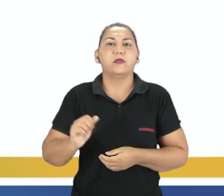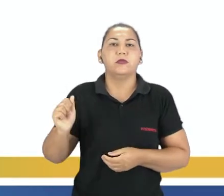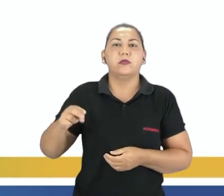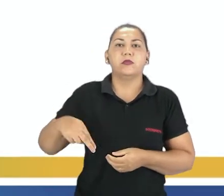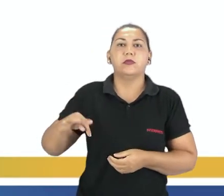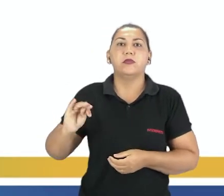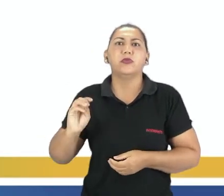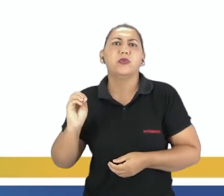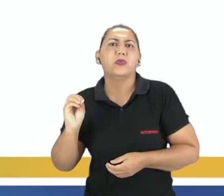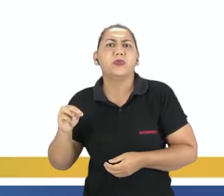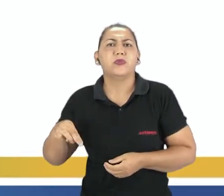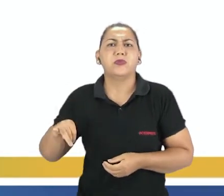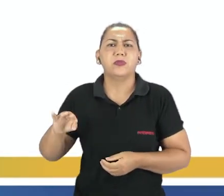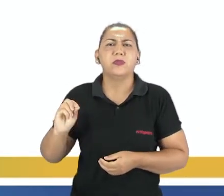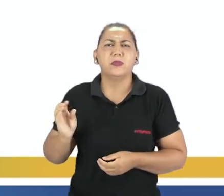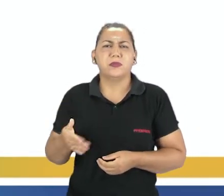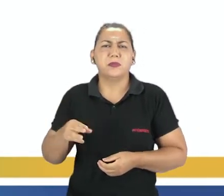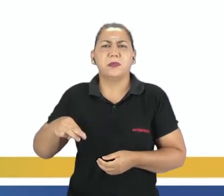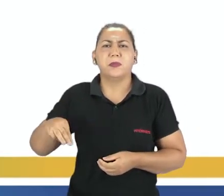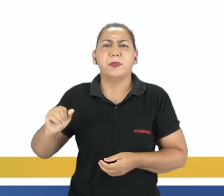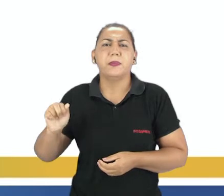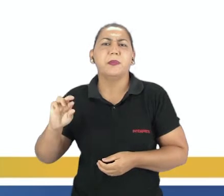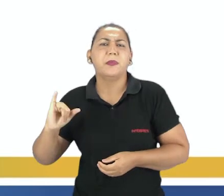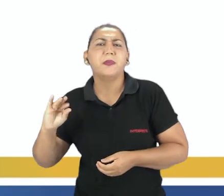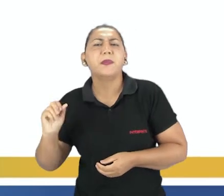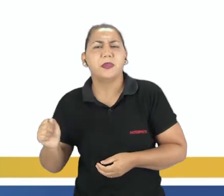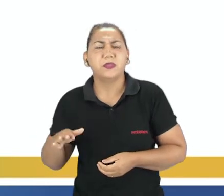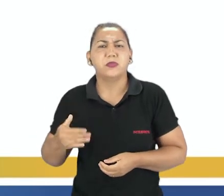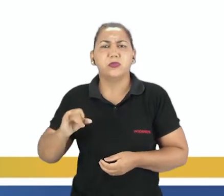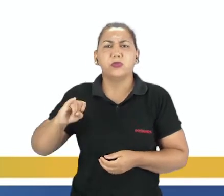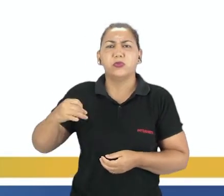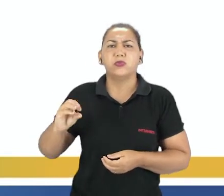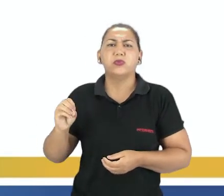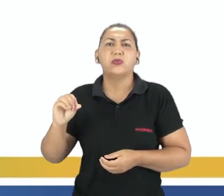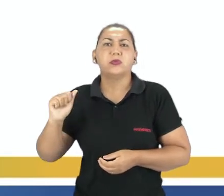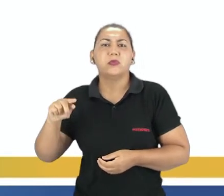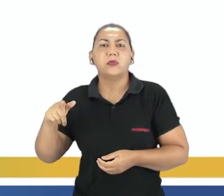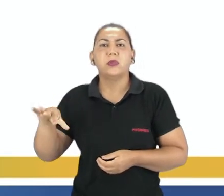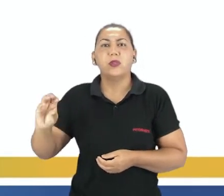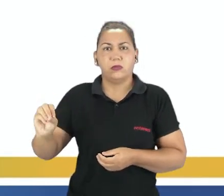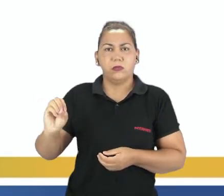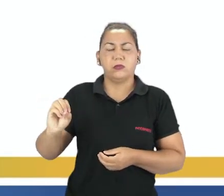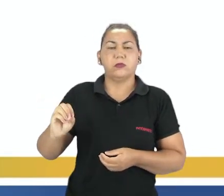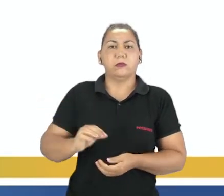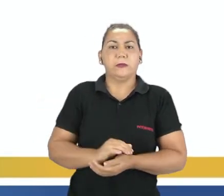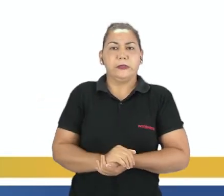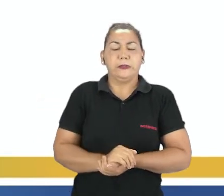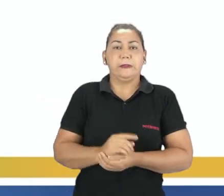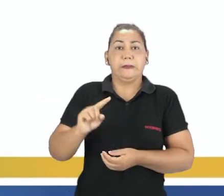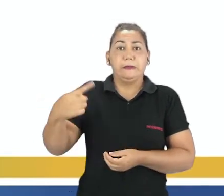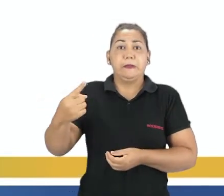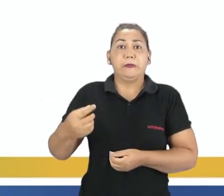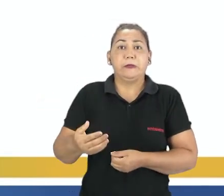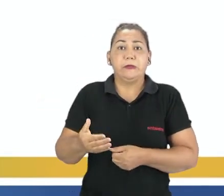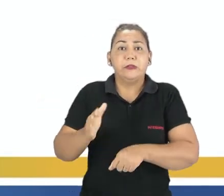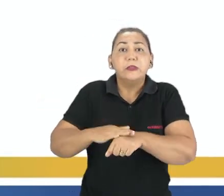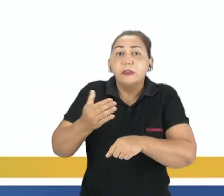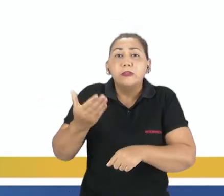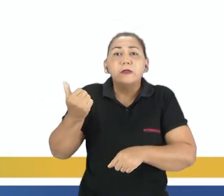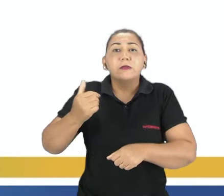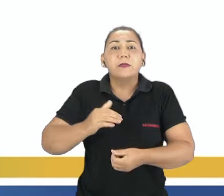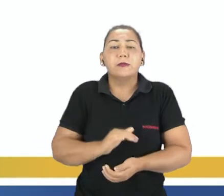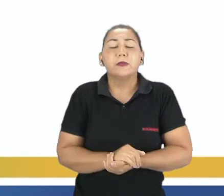2 sustos. Depressa, vem cá todo mundo. Os meninos foram correndo e viram a mãe